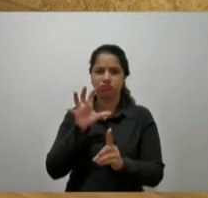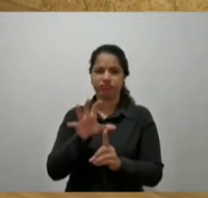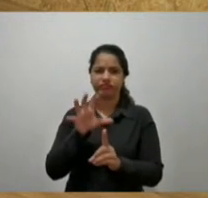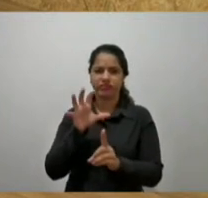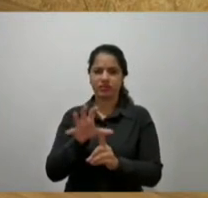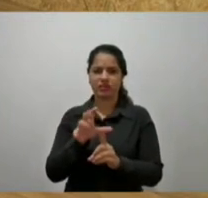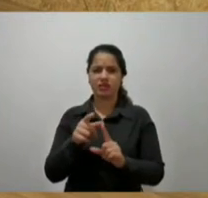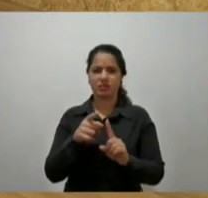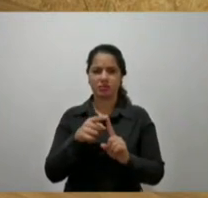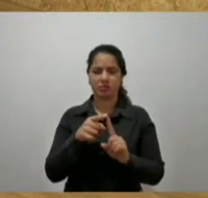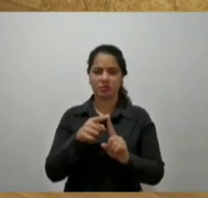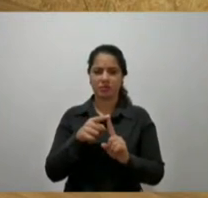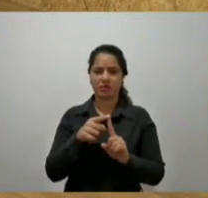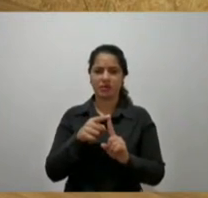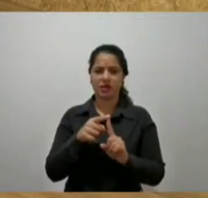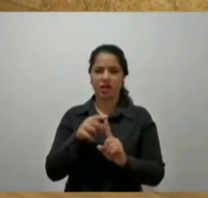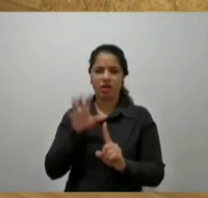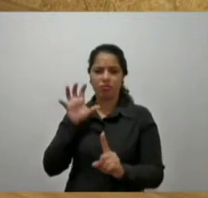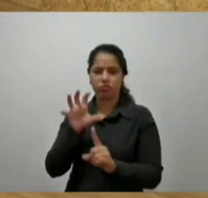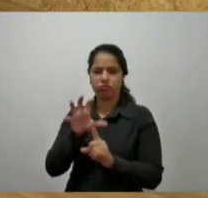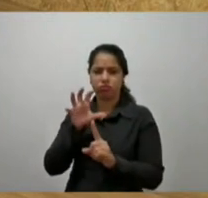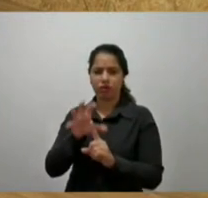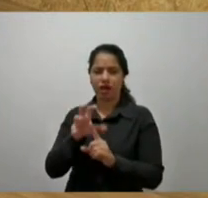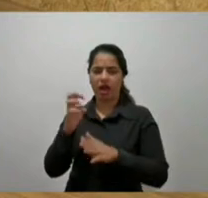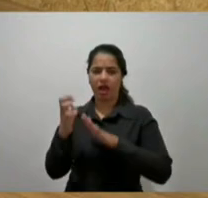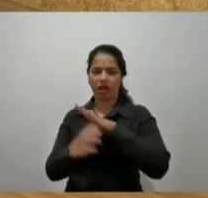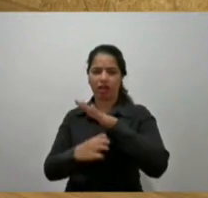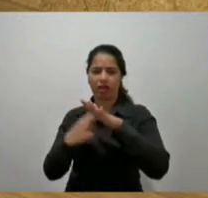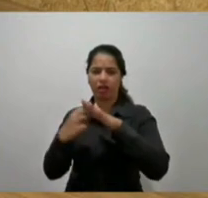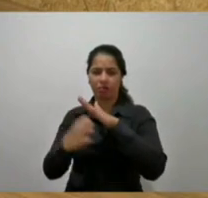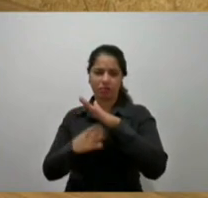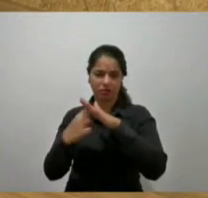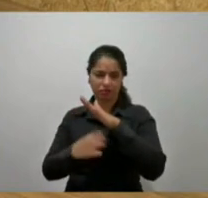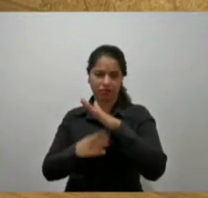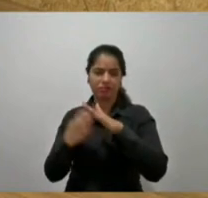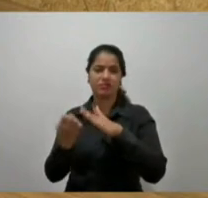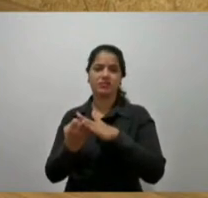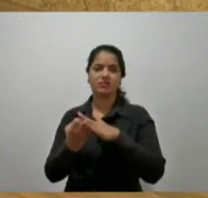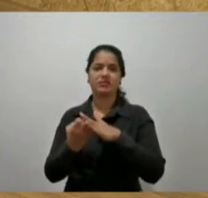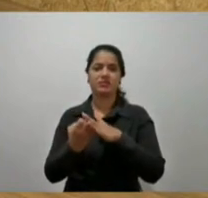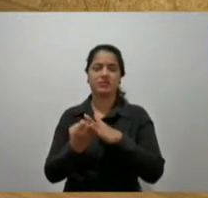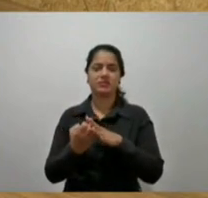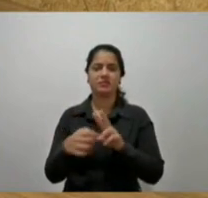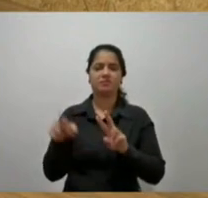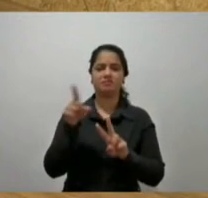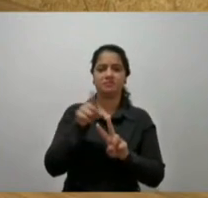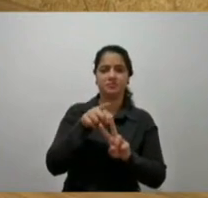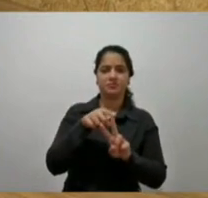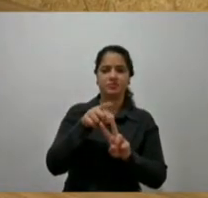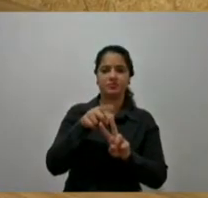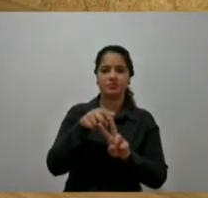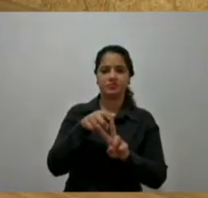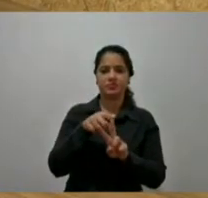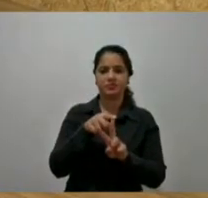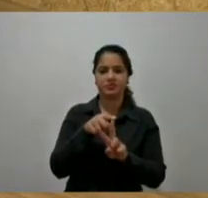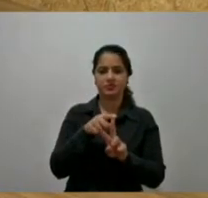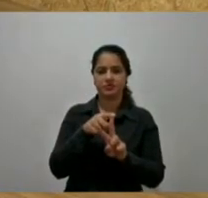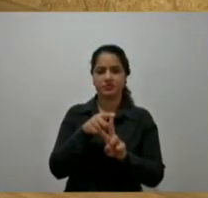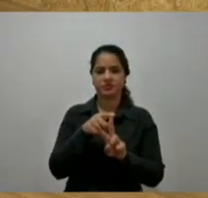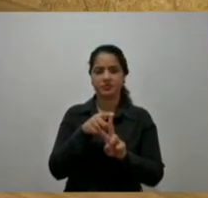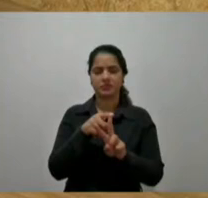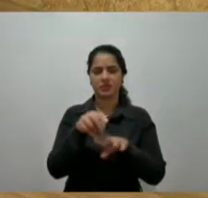nas grandes empresas, que têm muitos dados de clientes, né? E o segundo movimento é o movimento em educação,